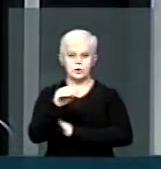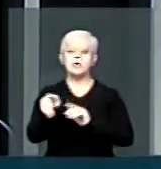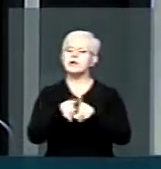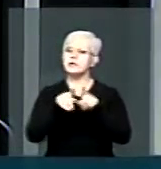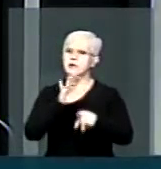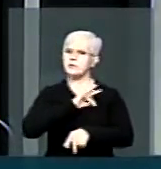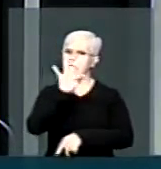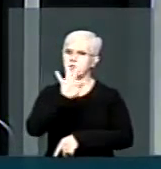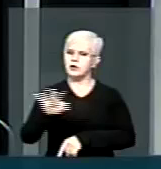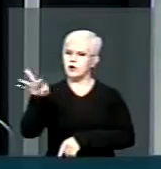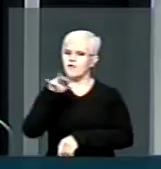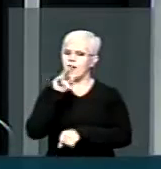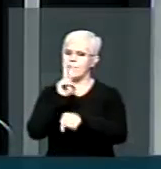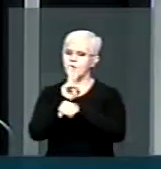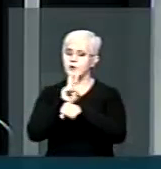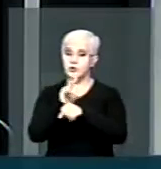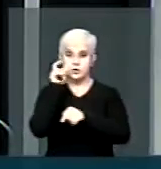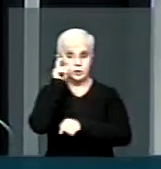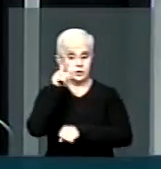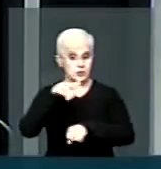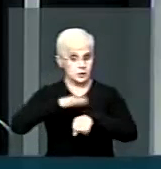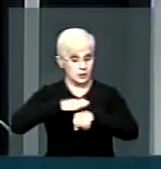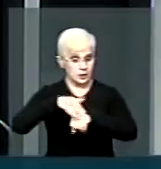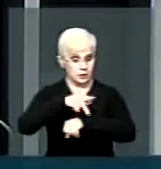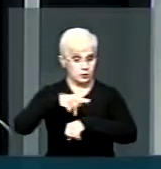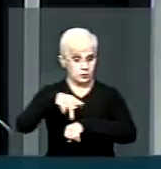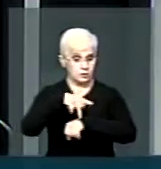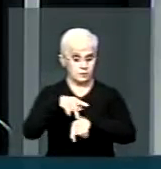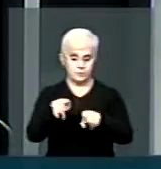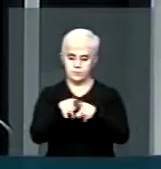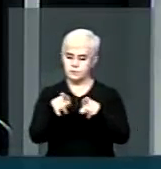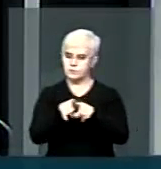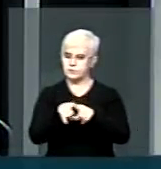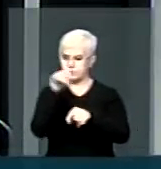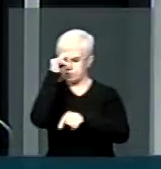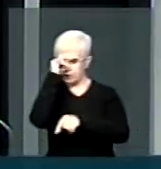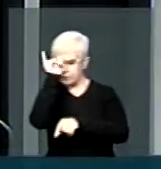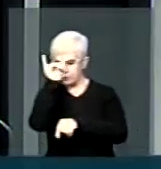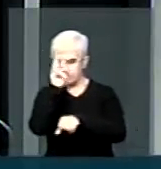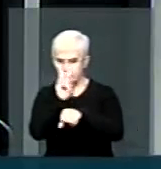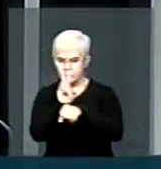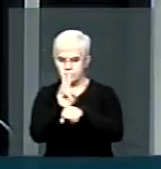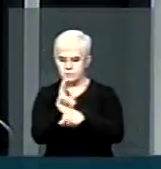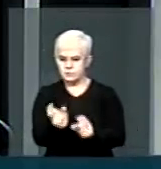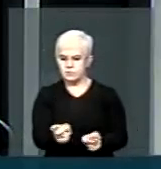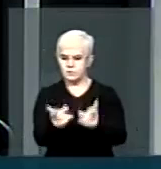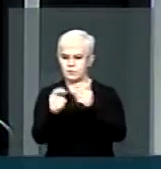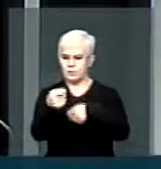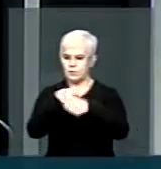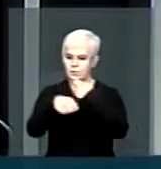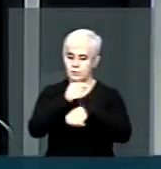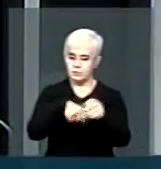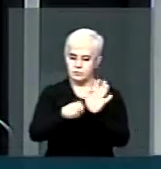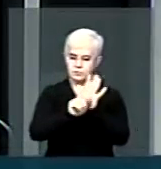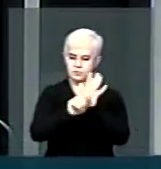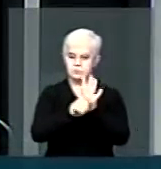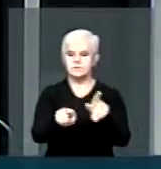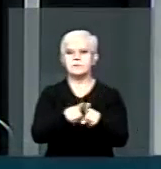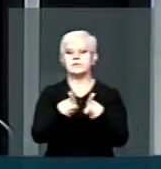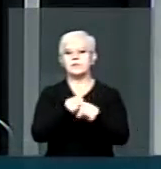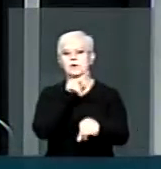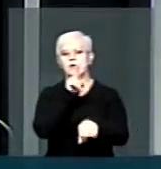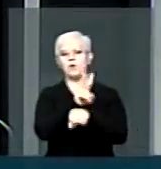federais protegeriam os interesses da União, reprimiriam e preveniriam o tráfico de drogas e guardariam as